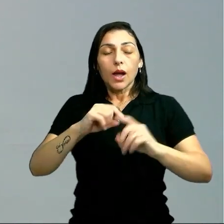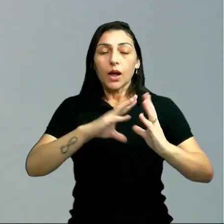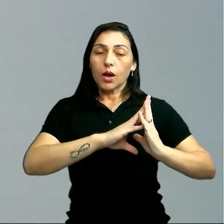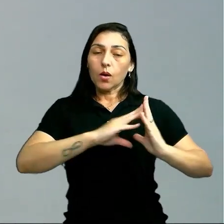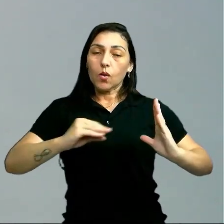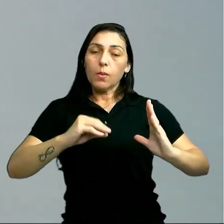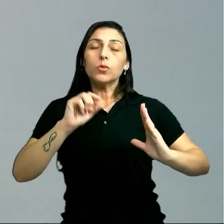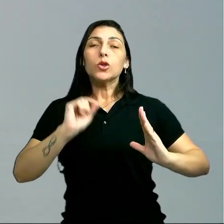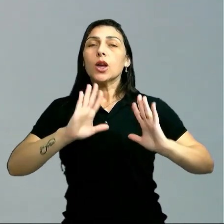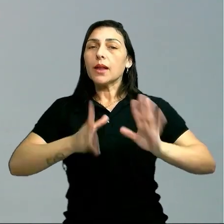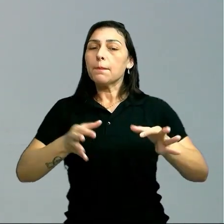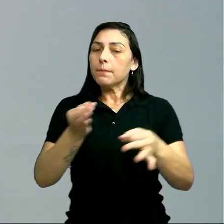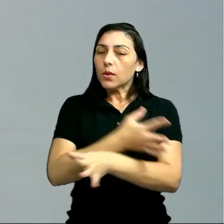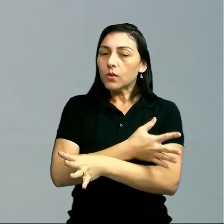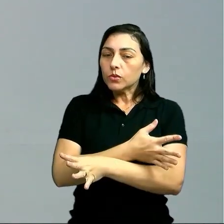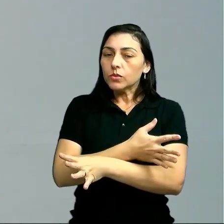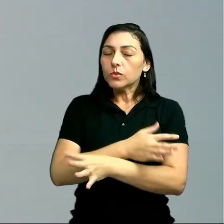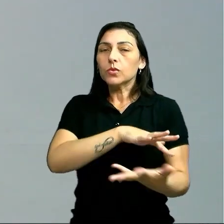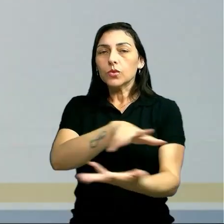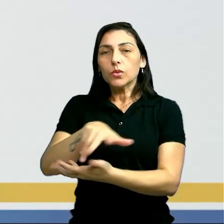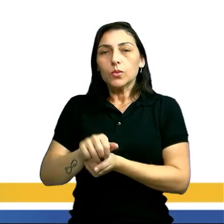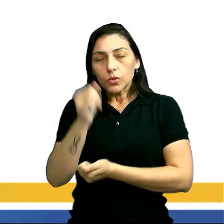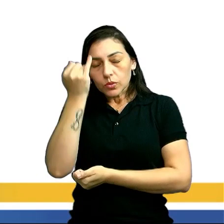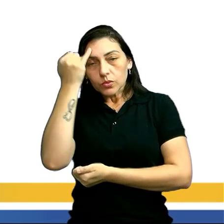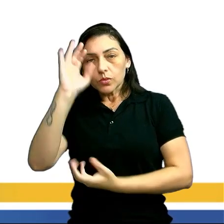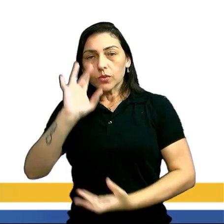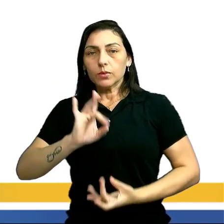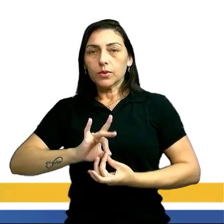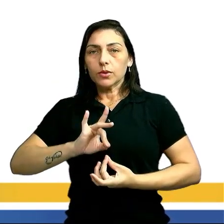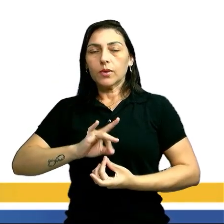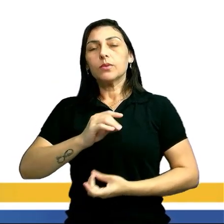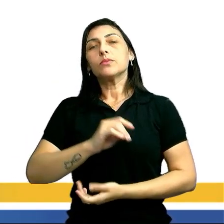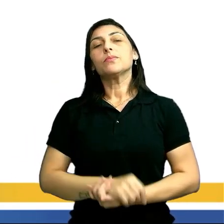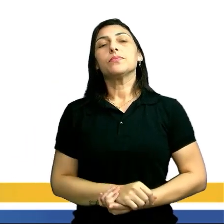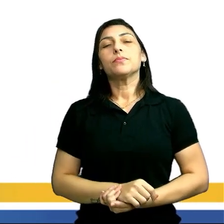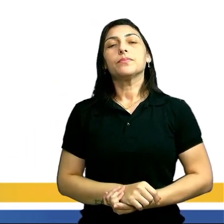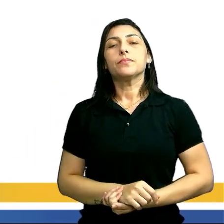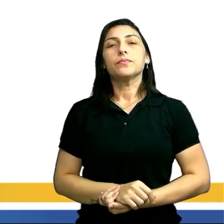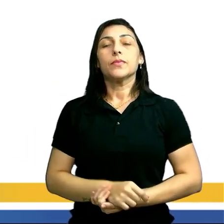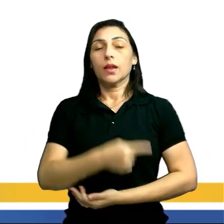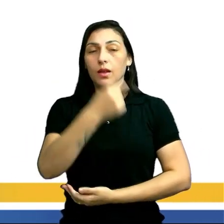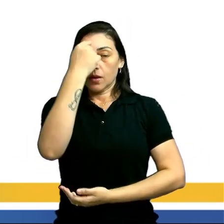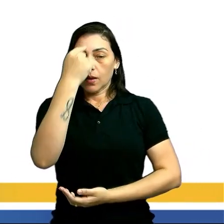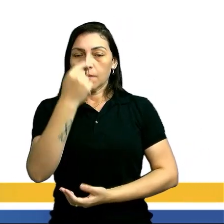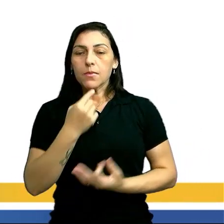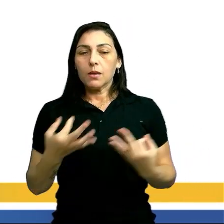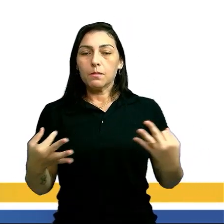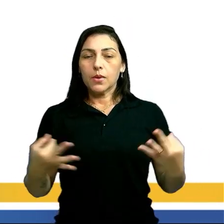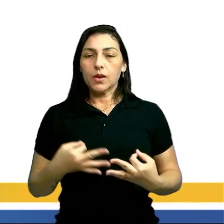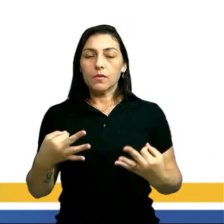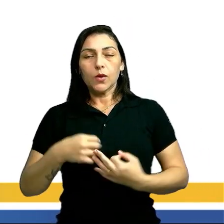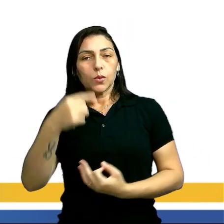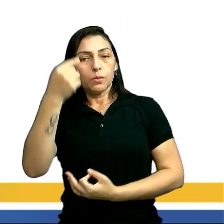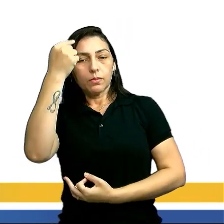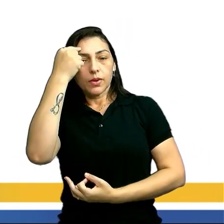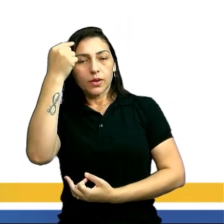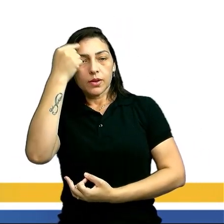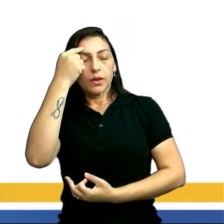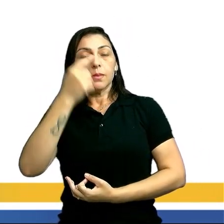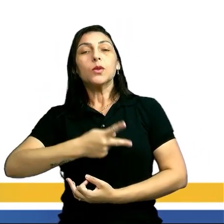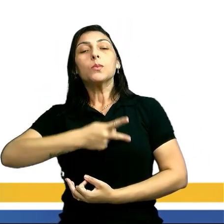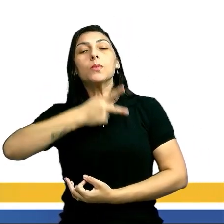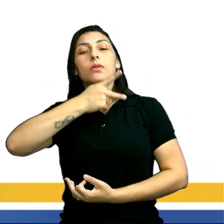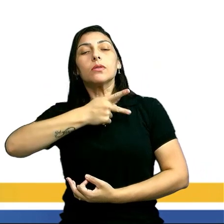cópia daquilo que existe no mundo espiritual. Então, essa é uma imagem perfeita aí do pensamento de